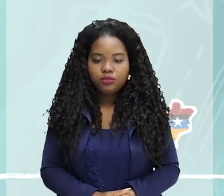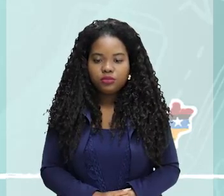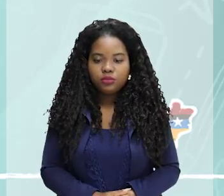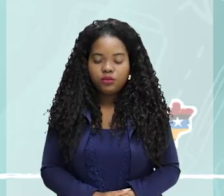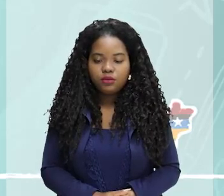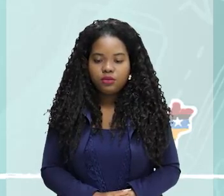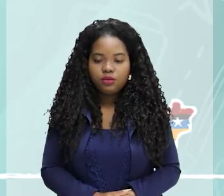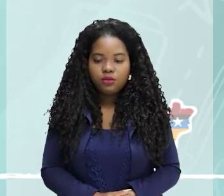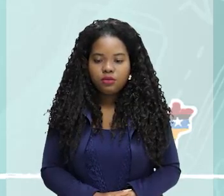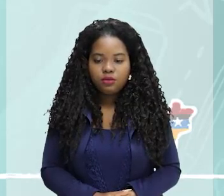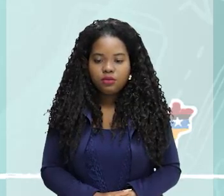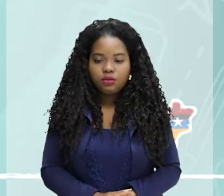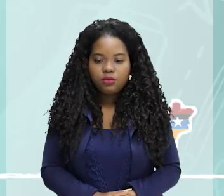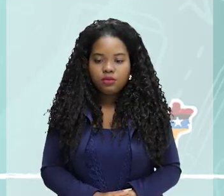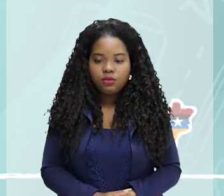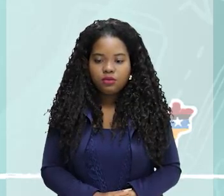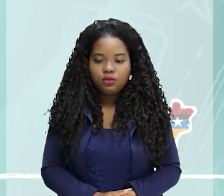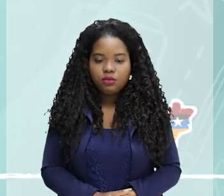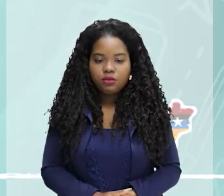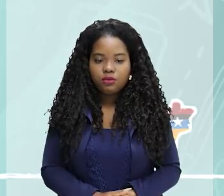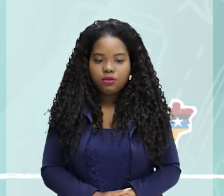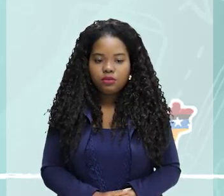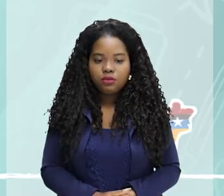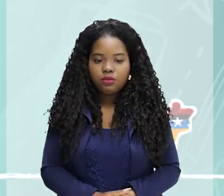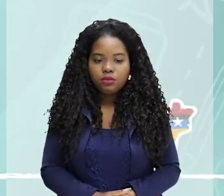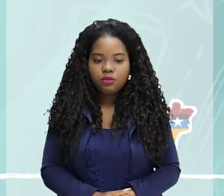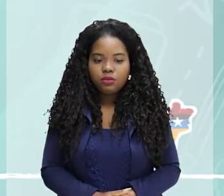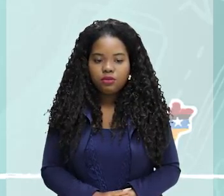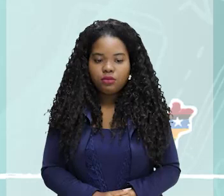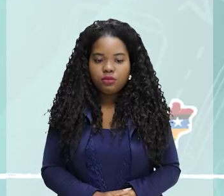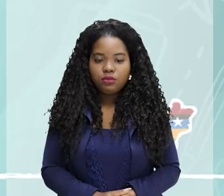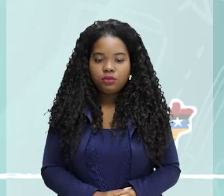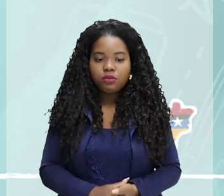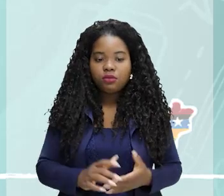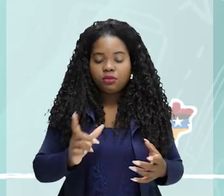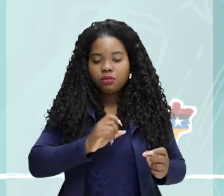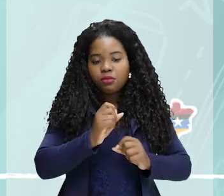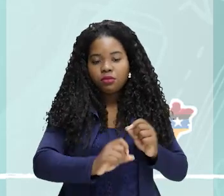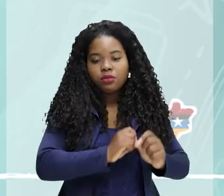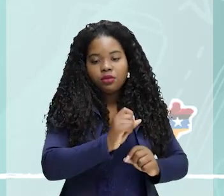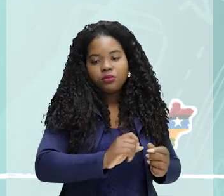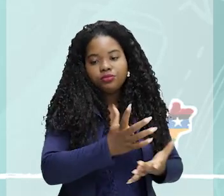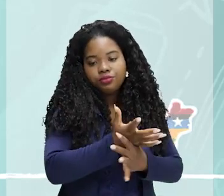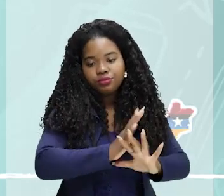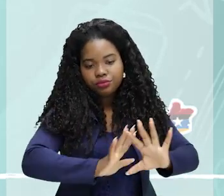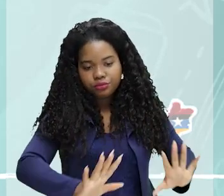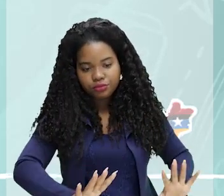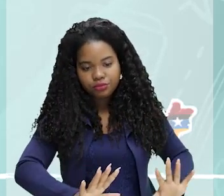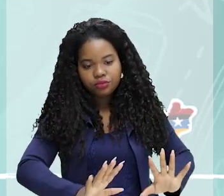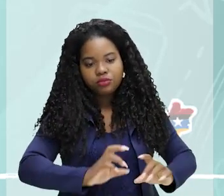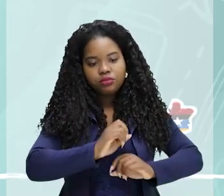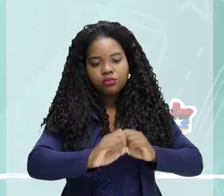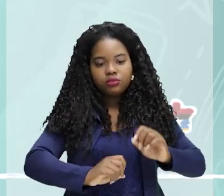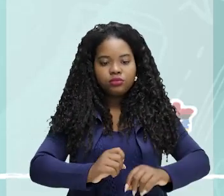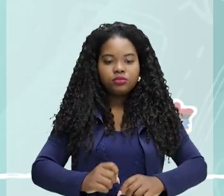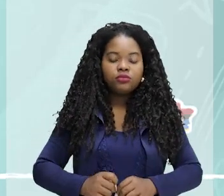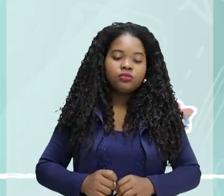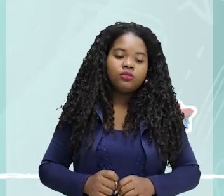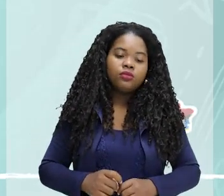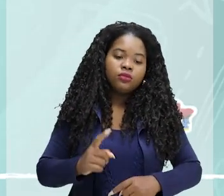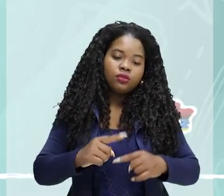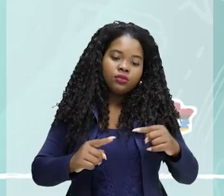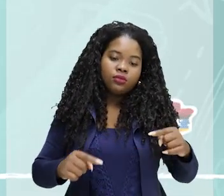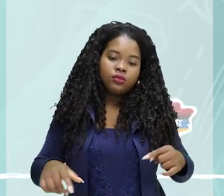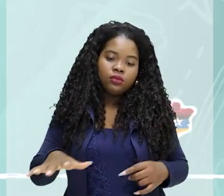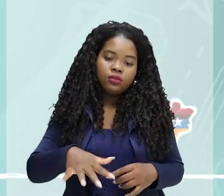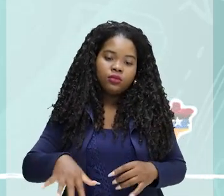a possibilidade de esgotamento, de esgotar, dos recursos naturais